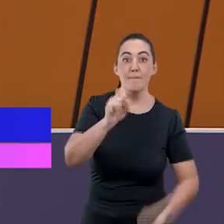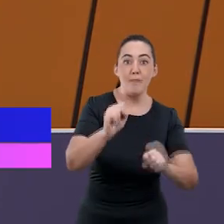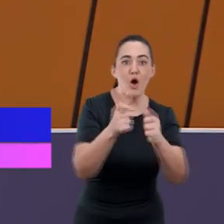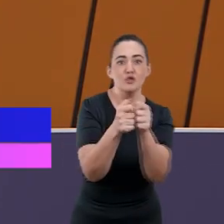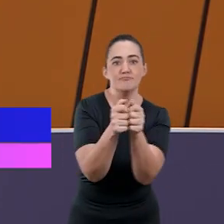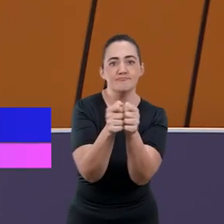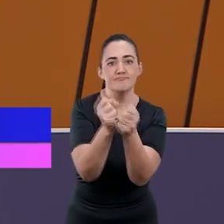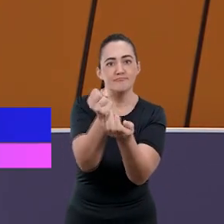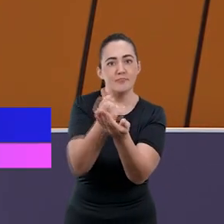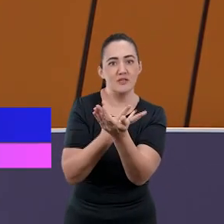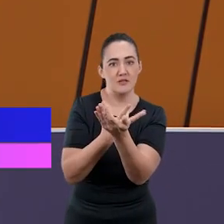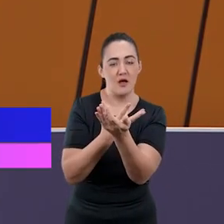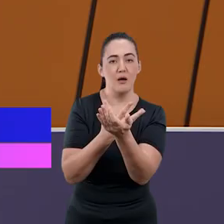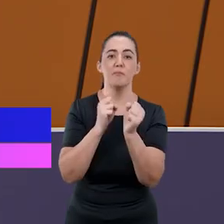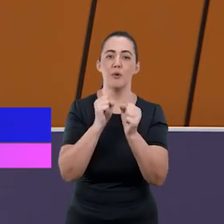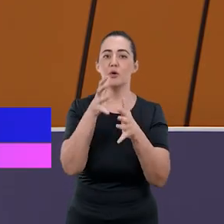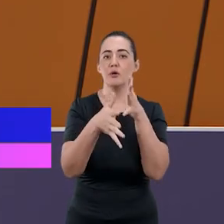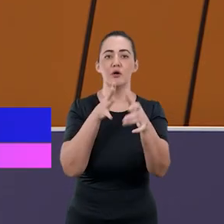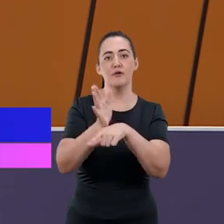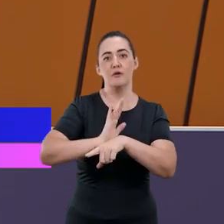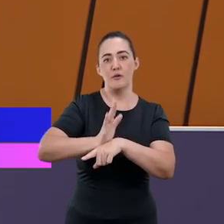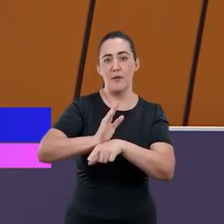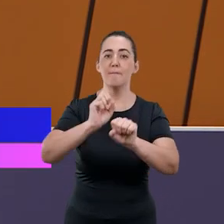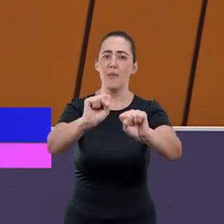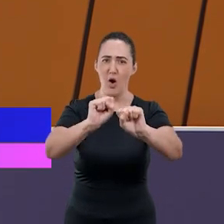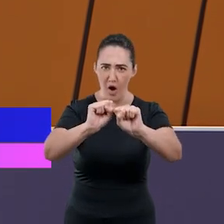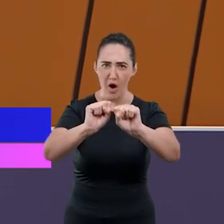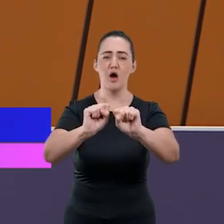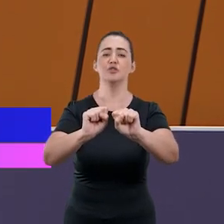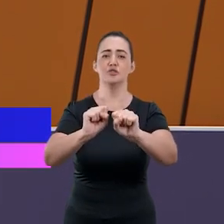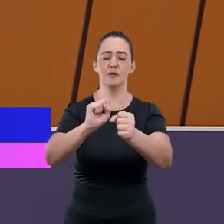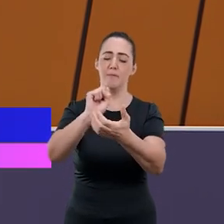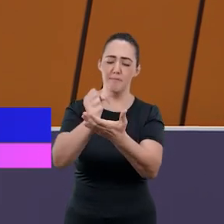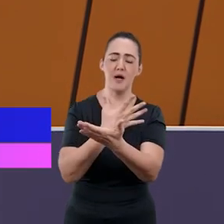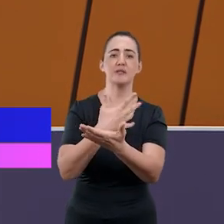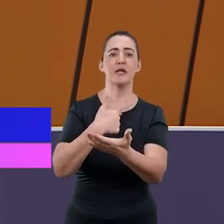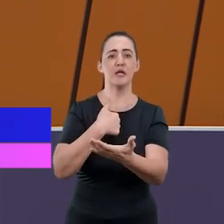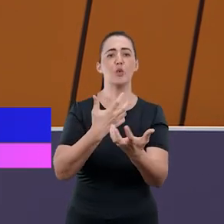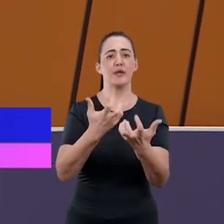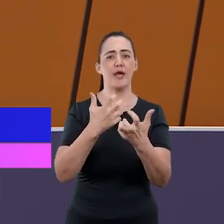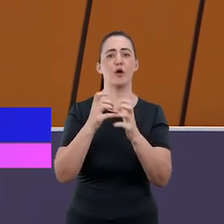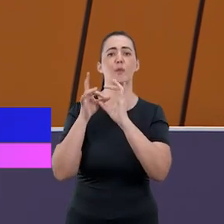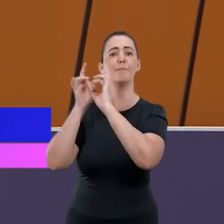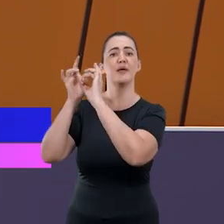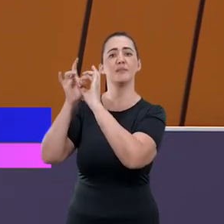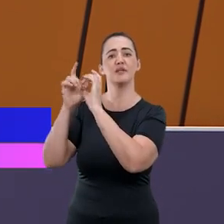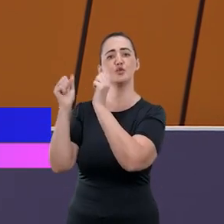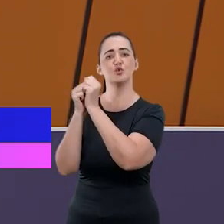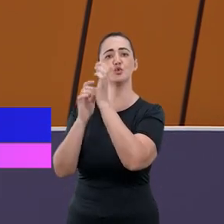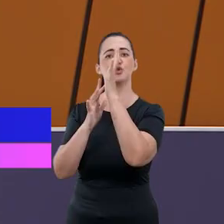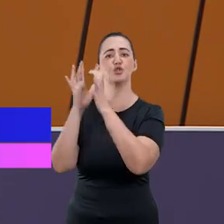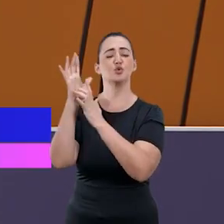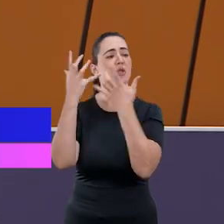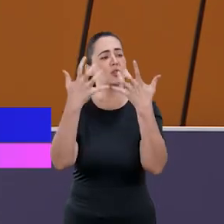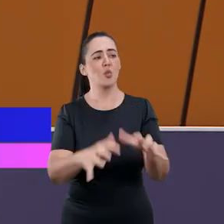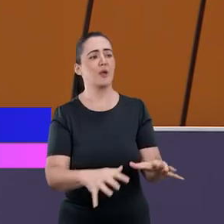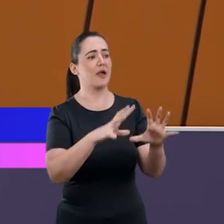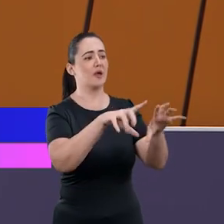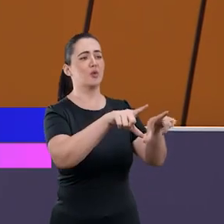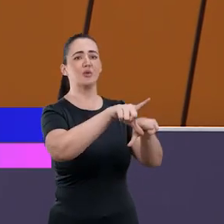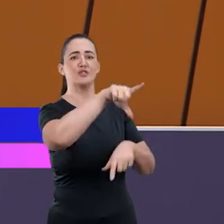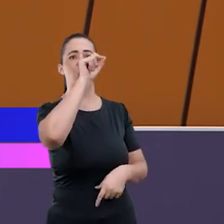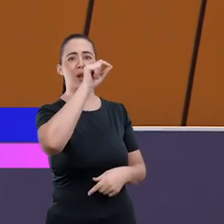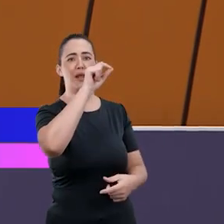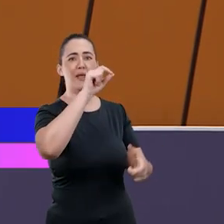mensagem, porque nós queremos conversar com você. Envie a sua mensagem dizendo a sua decisão. Eu quero pertencer a Cristo. Eu não quero ficar do lado do mal, não. Eu quero estar do lado